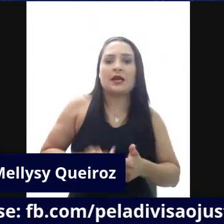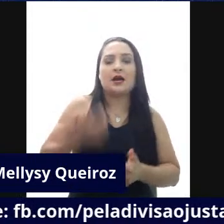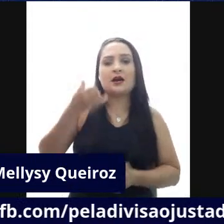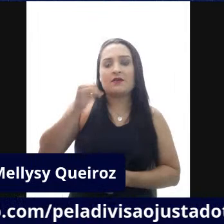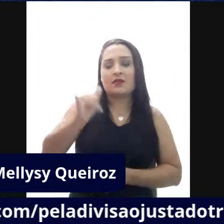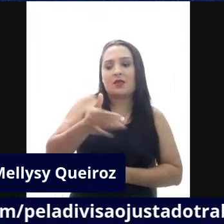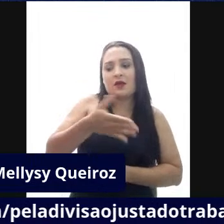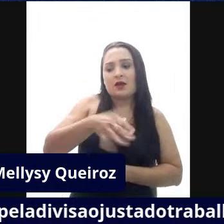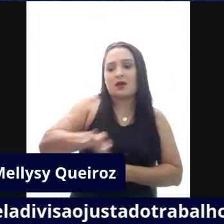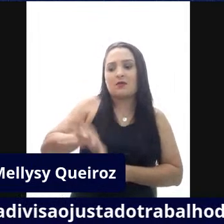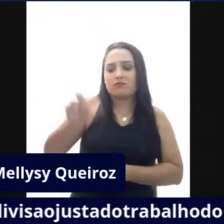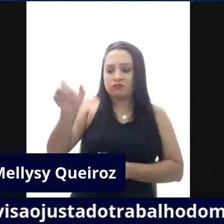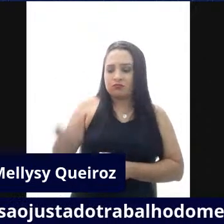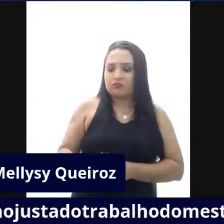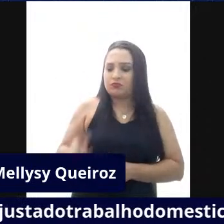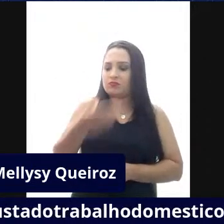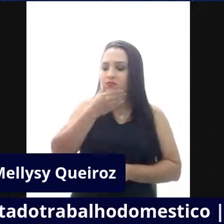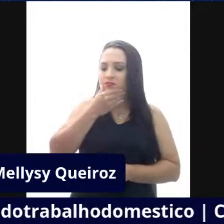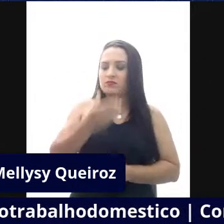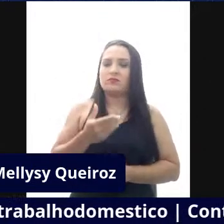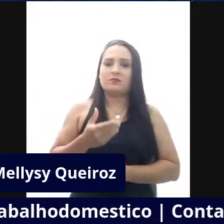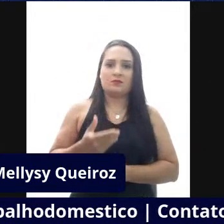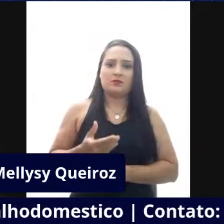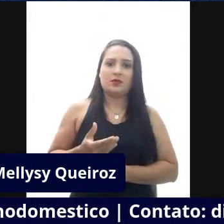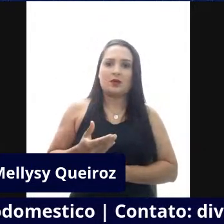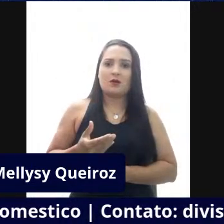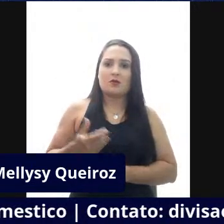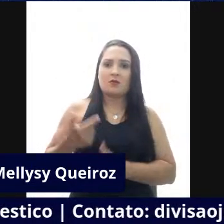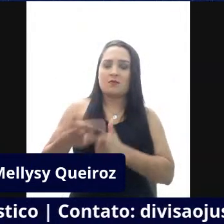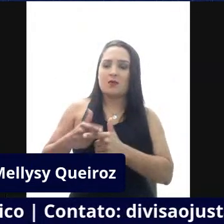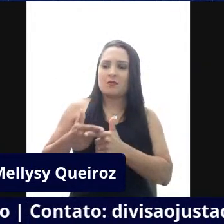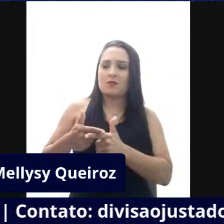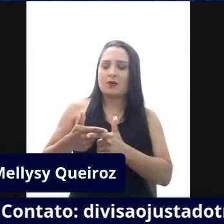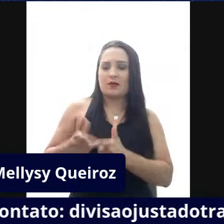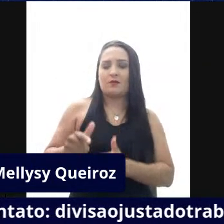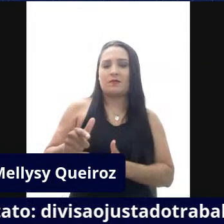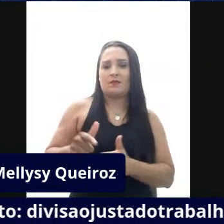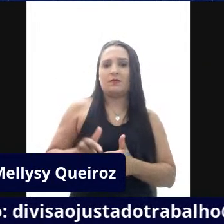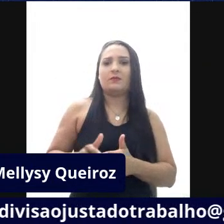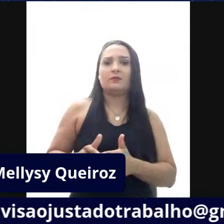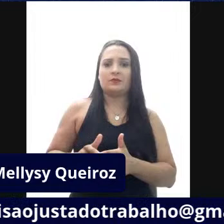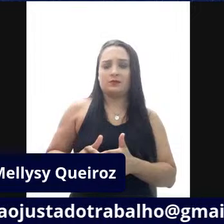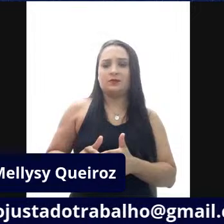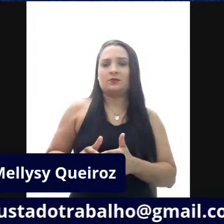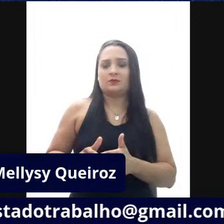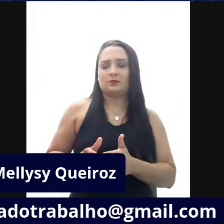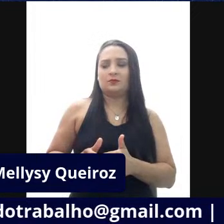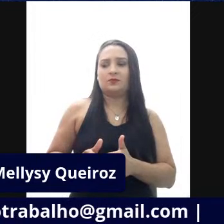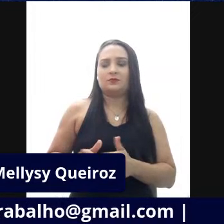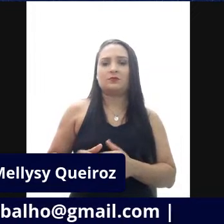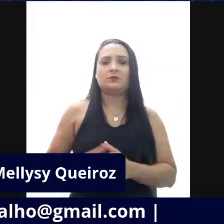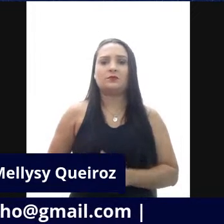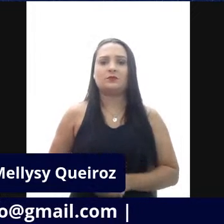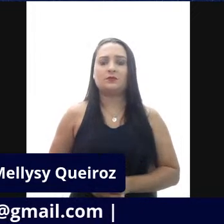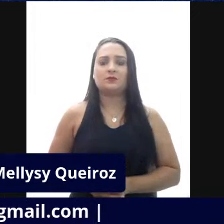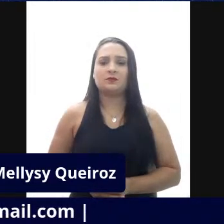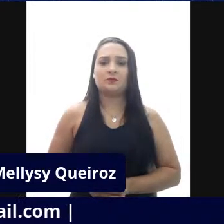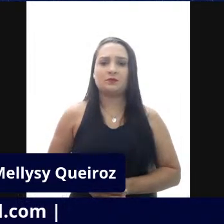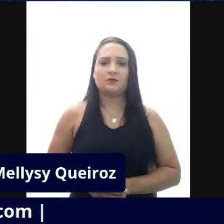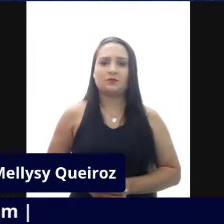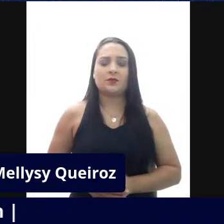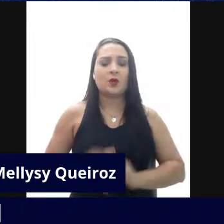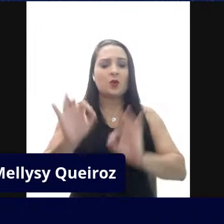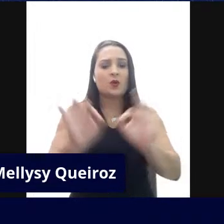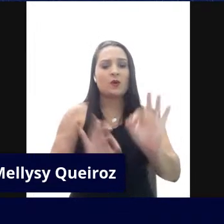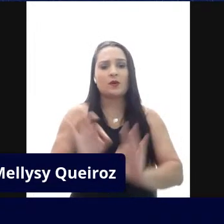reforçado muito nesses espaços, família, escola, né? nas organizações que